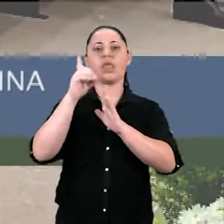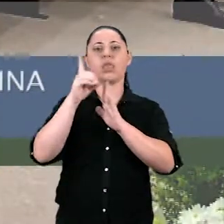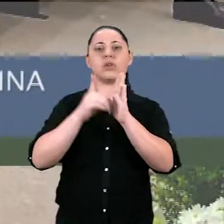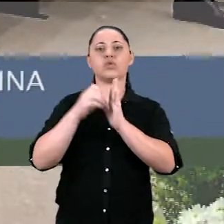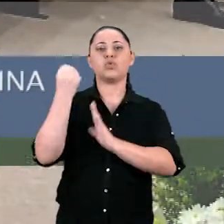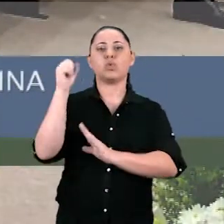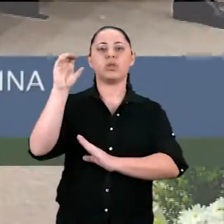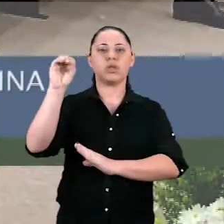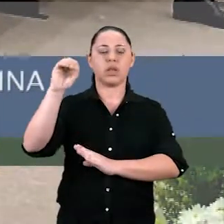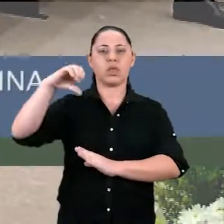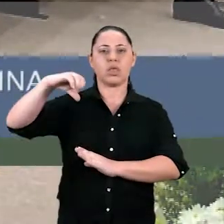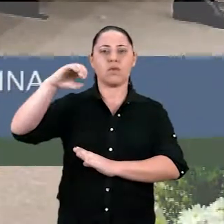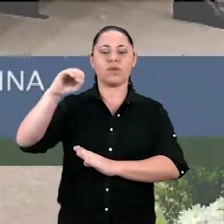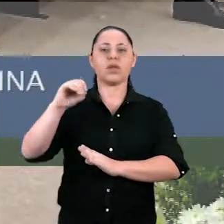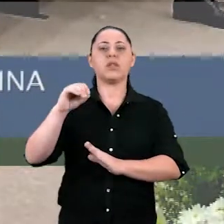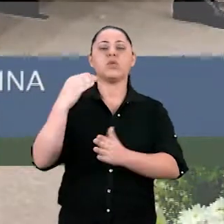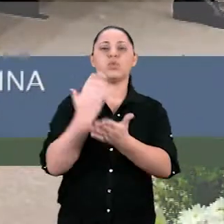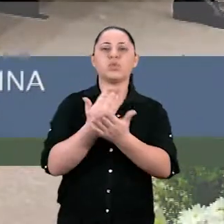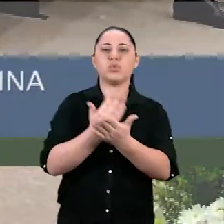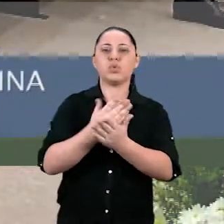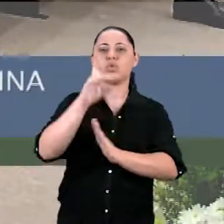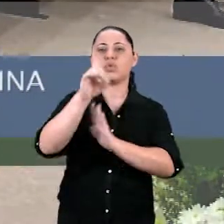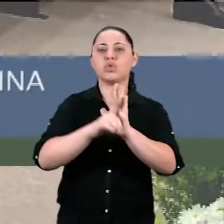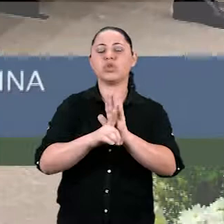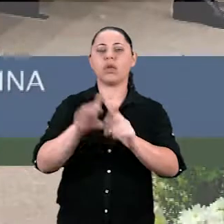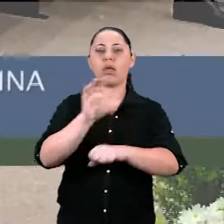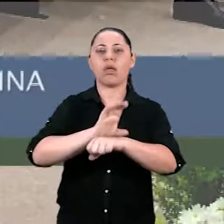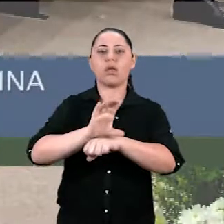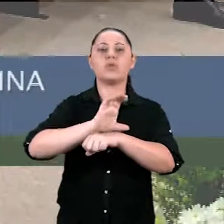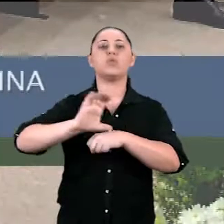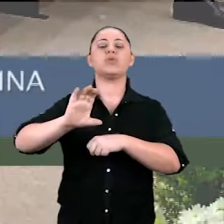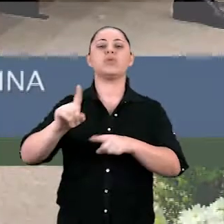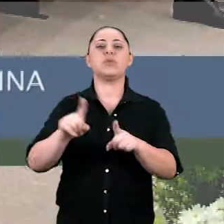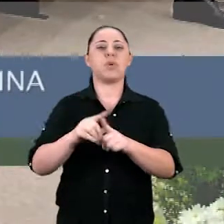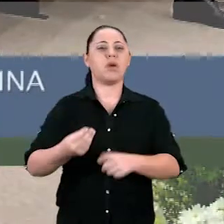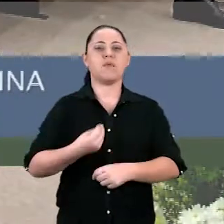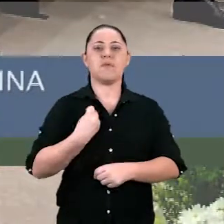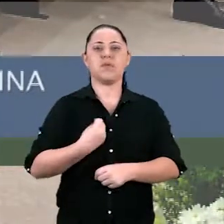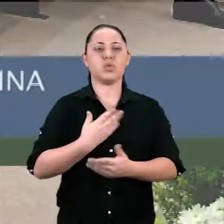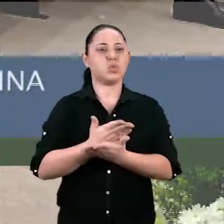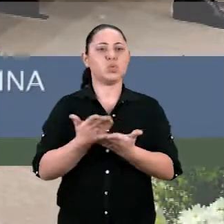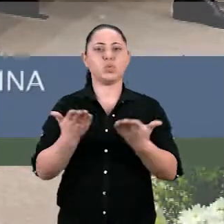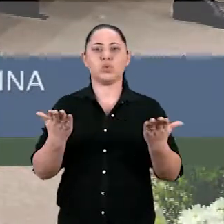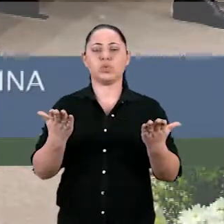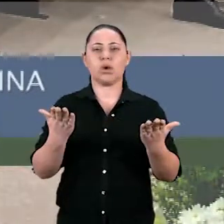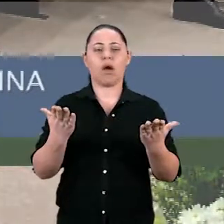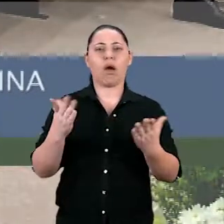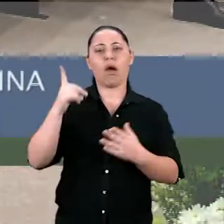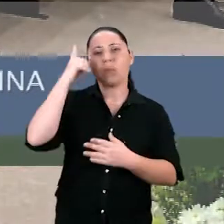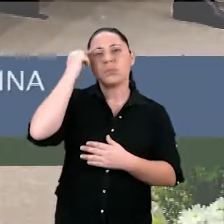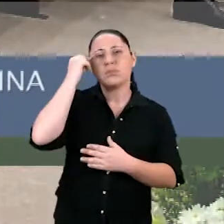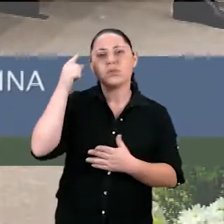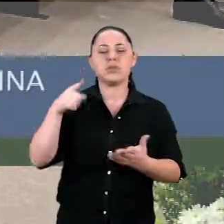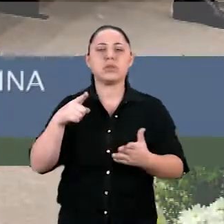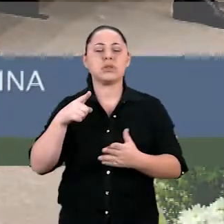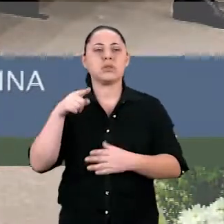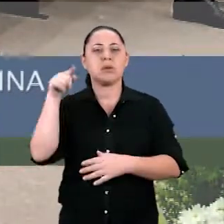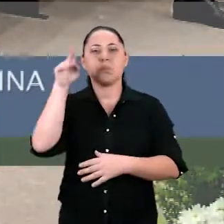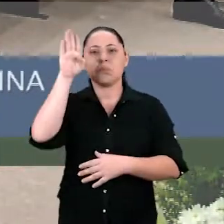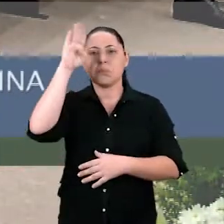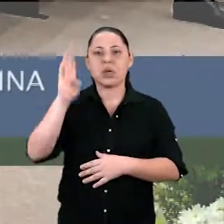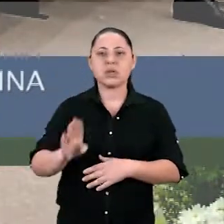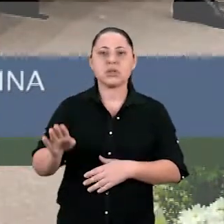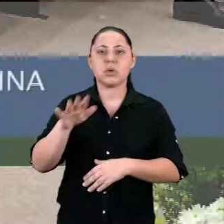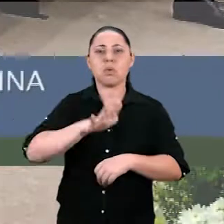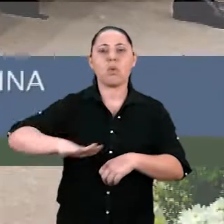hoje, nos estudos de direito constitucional, pela alegria de com ele ter convivido em alguns momentos acadêmicos, Brasil afora, e,